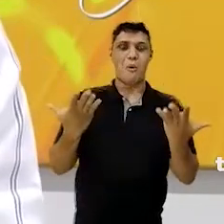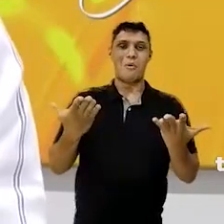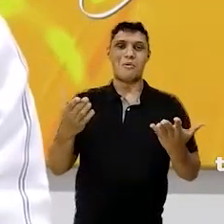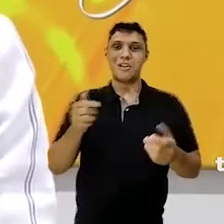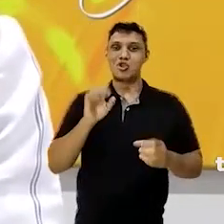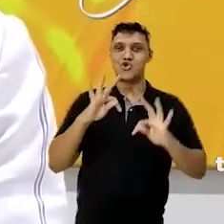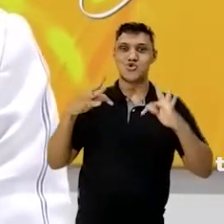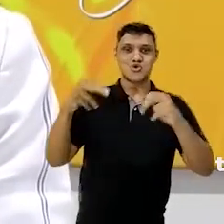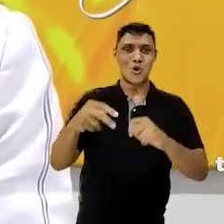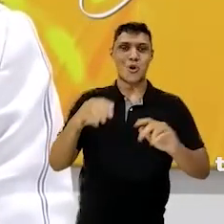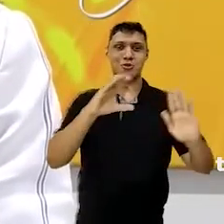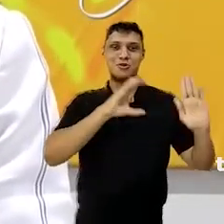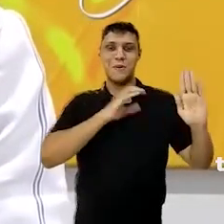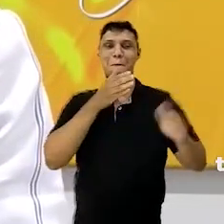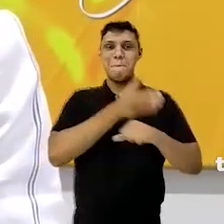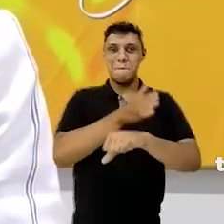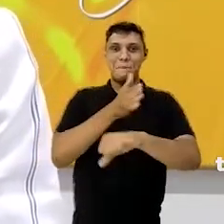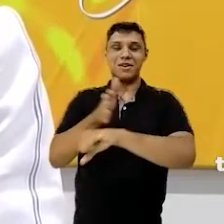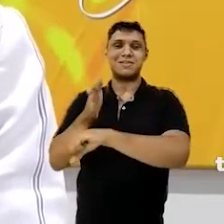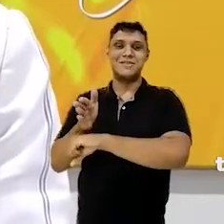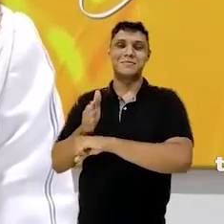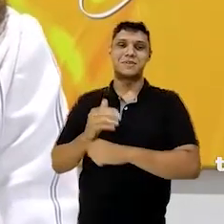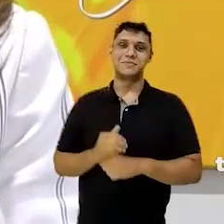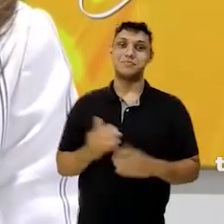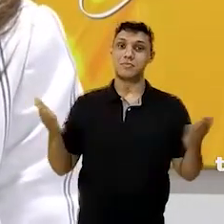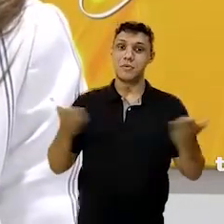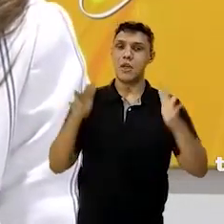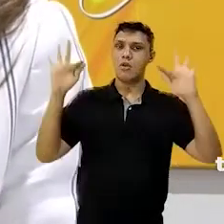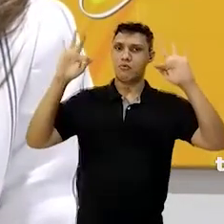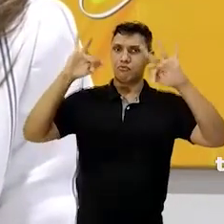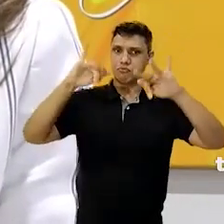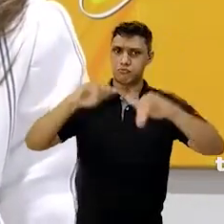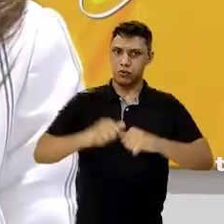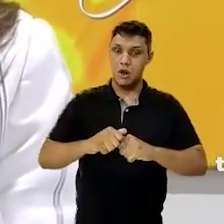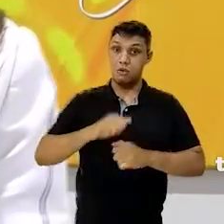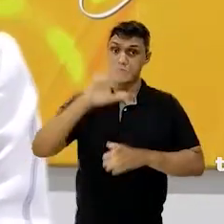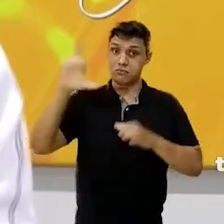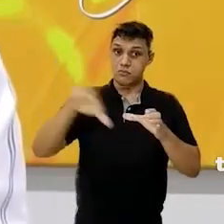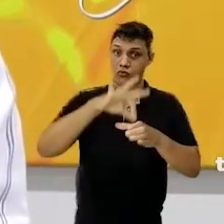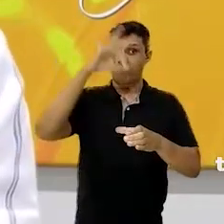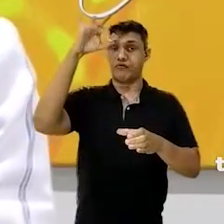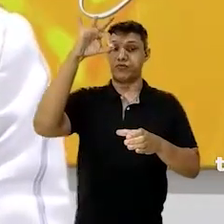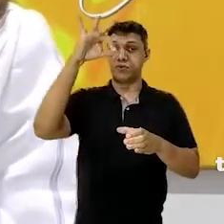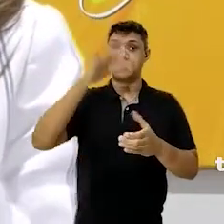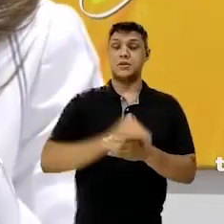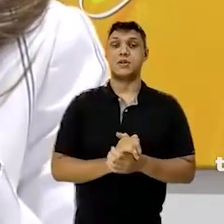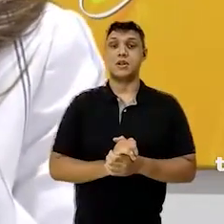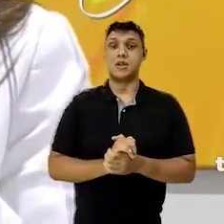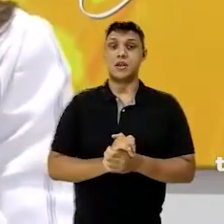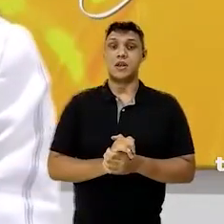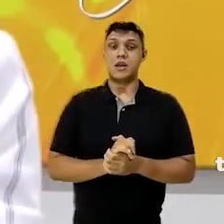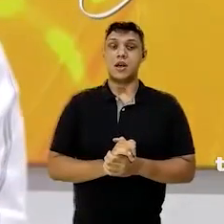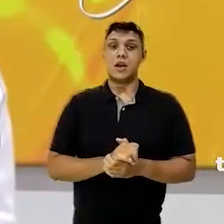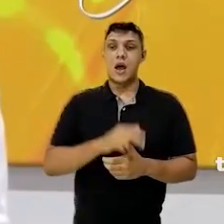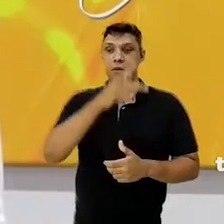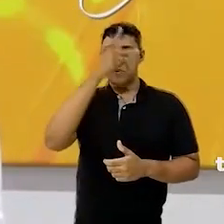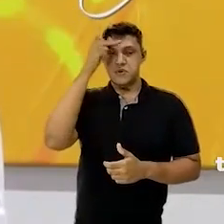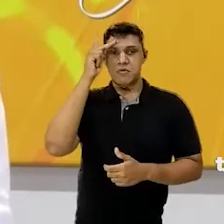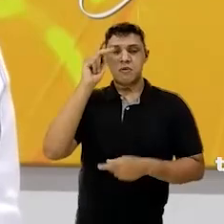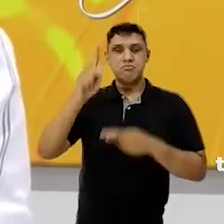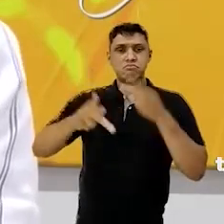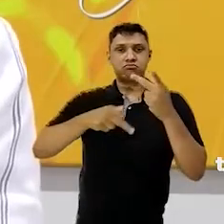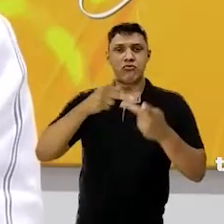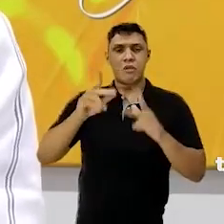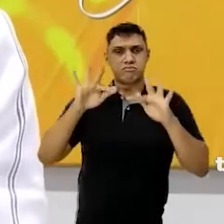Agora, consideração final. Vamos fazer o sorteio do candidato que vai fazer a sua consideração